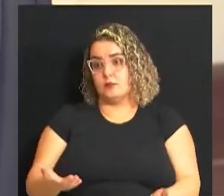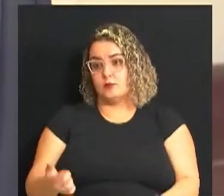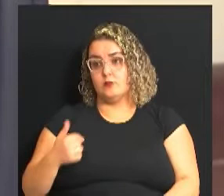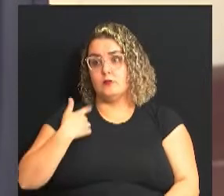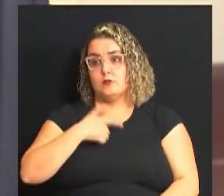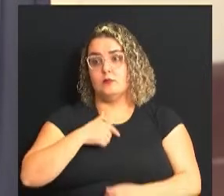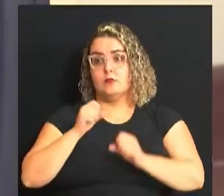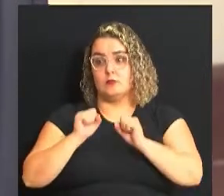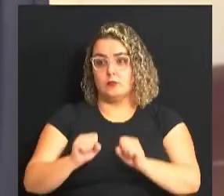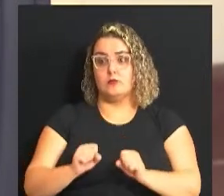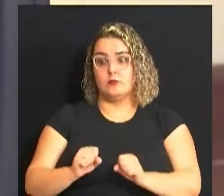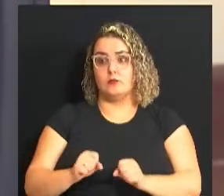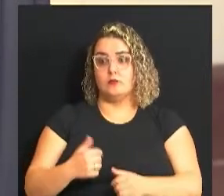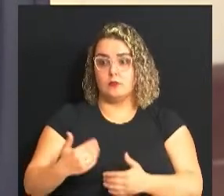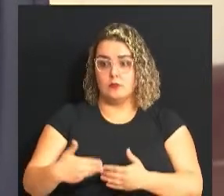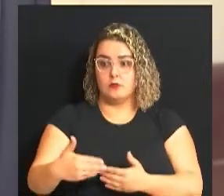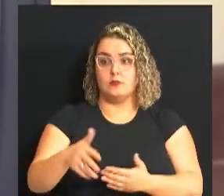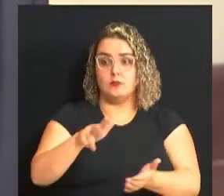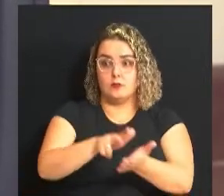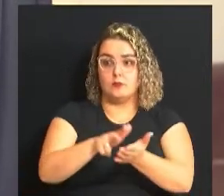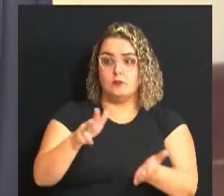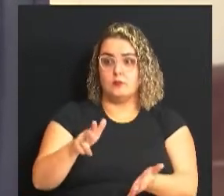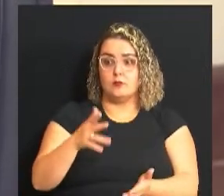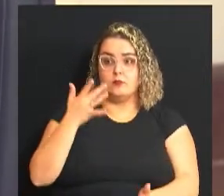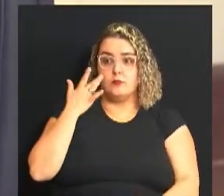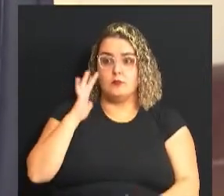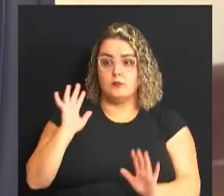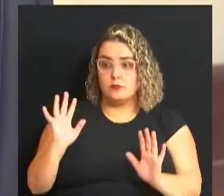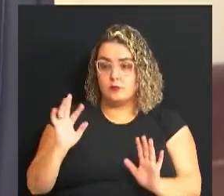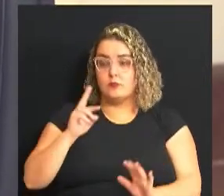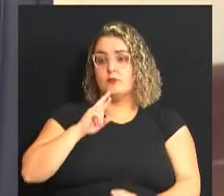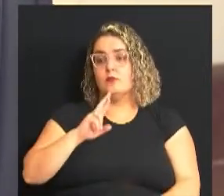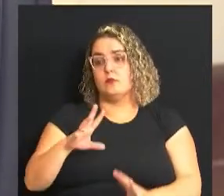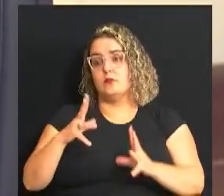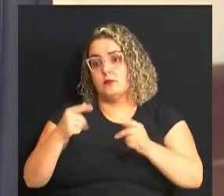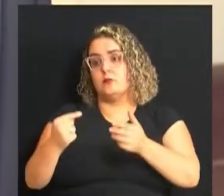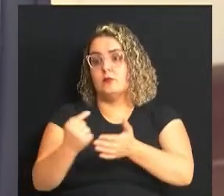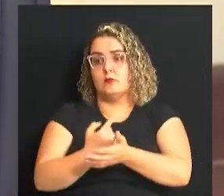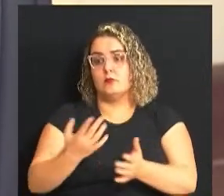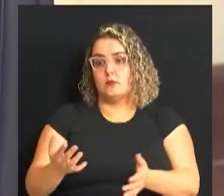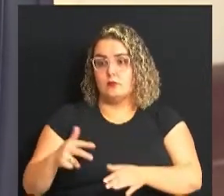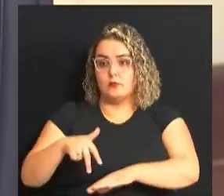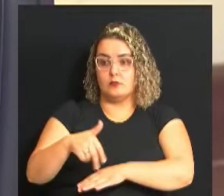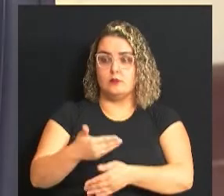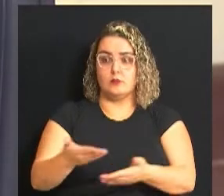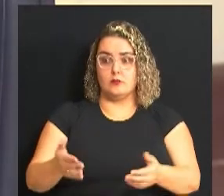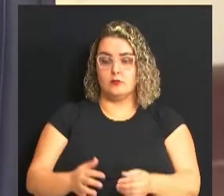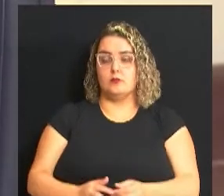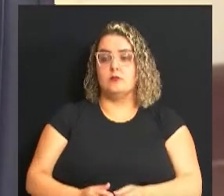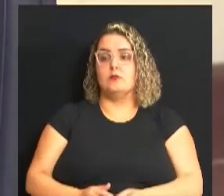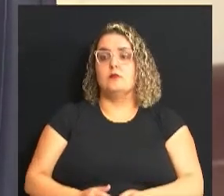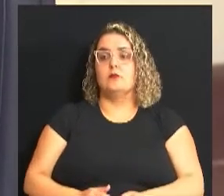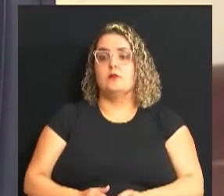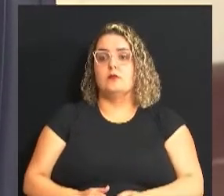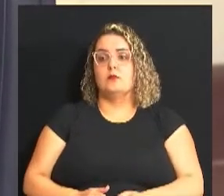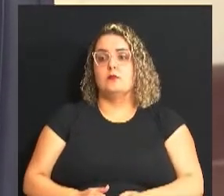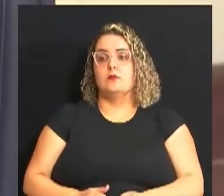possa prosseguir a regularização. Não sei se eu respondi a todas as perguntas, mas estou à disposição. Esclareceu muito.